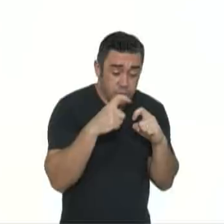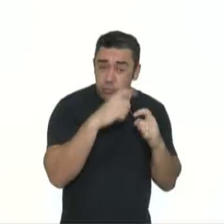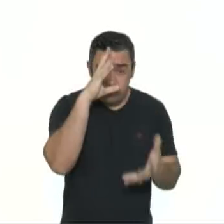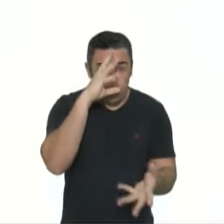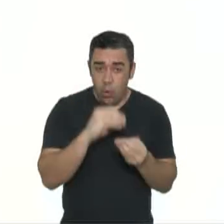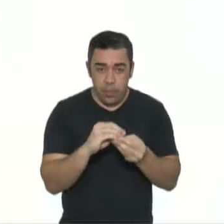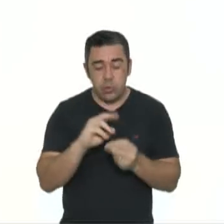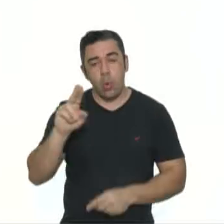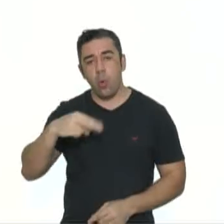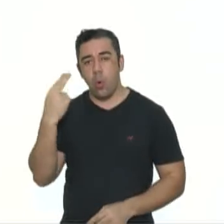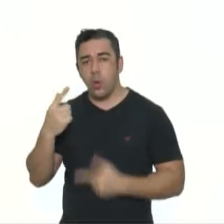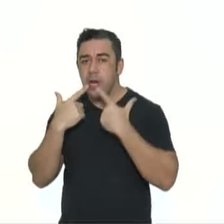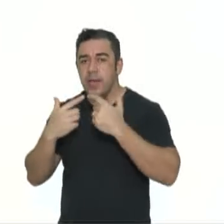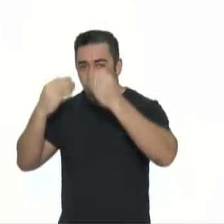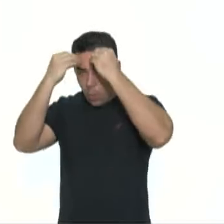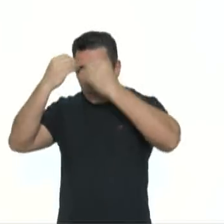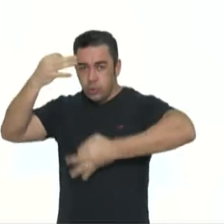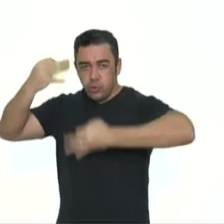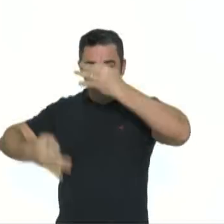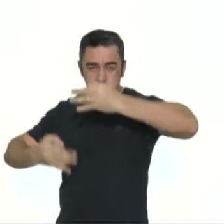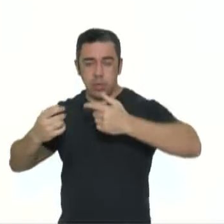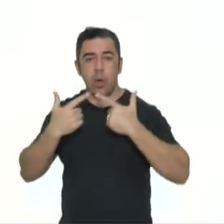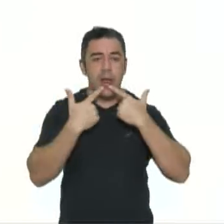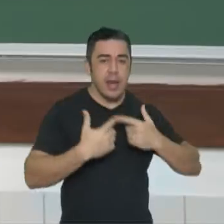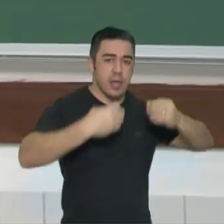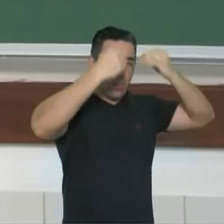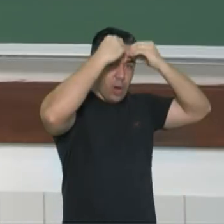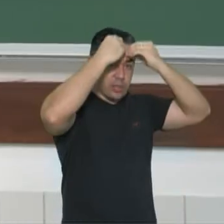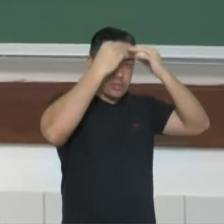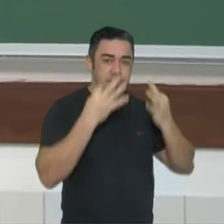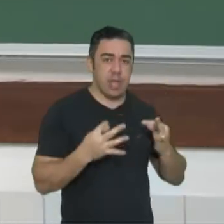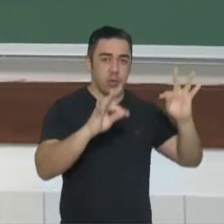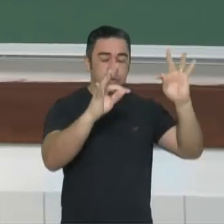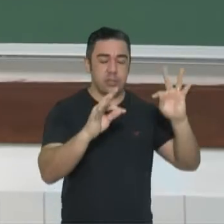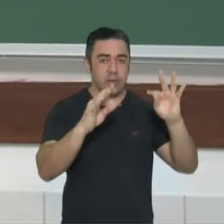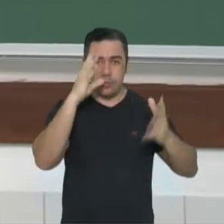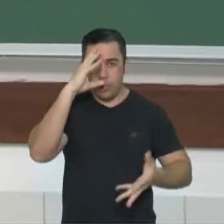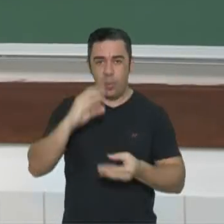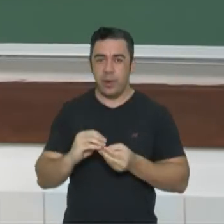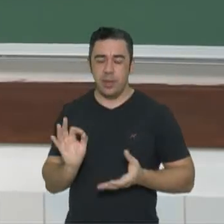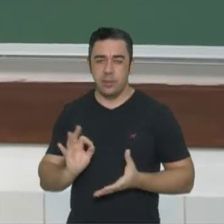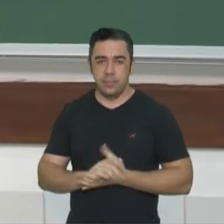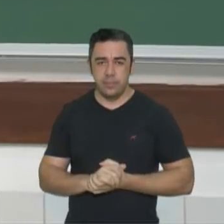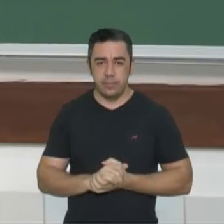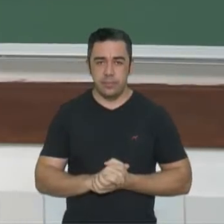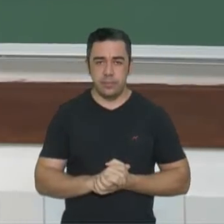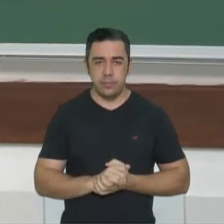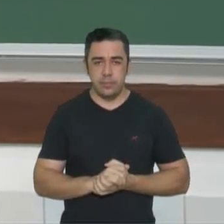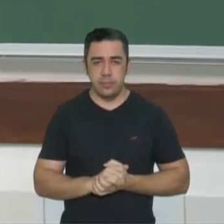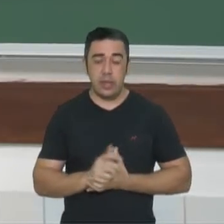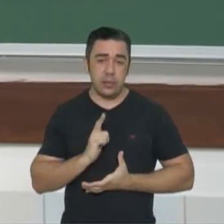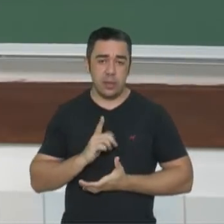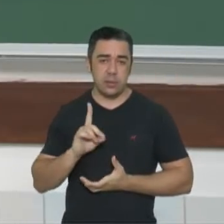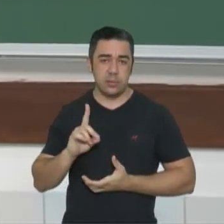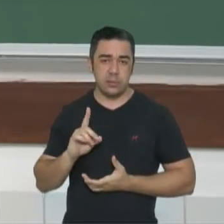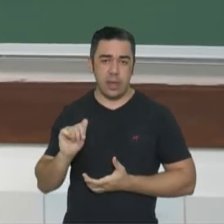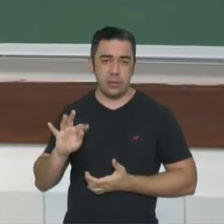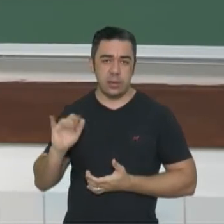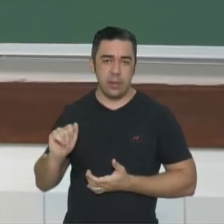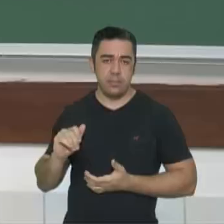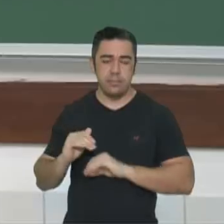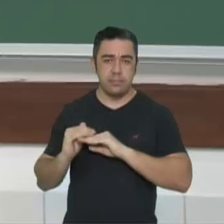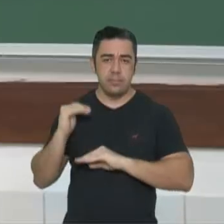linguagem jurídica ou de especialistas em tecnologia. Imaginem só se eu falasse para vocês assim, ó, data máxima vênia, o recurso